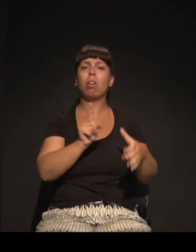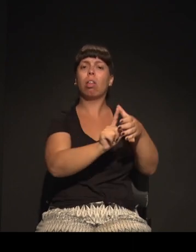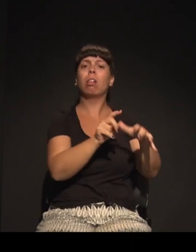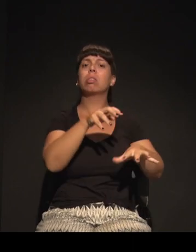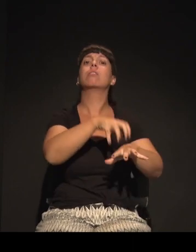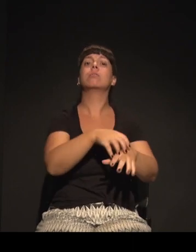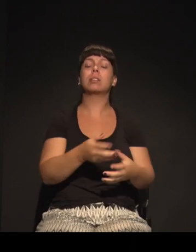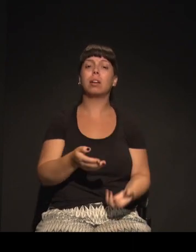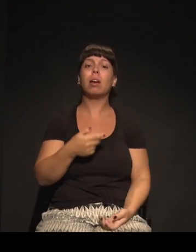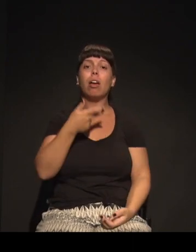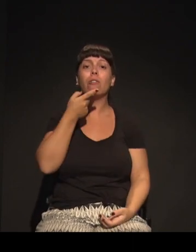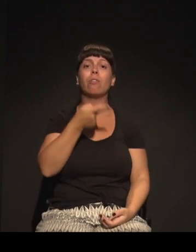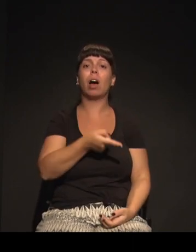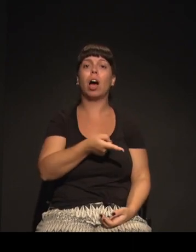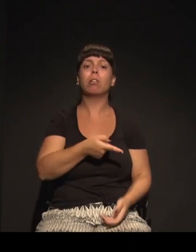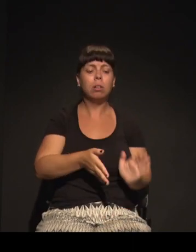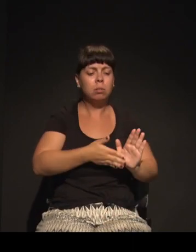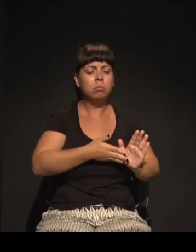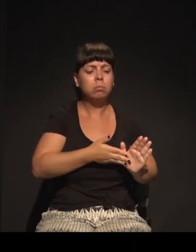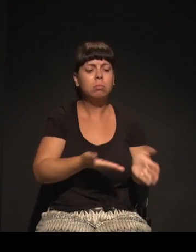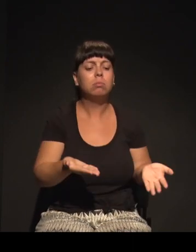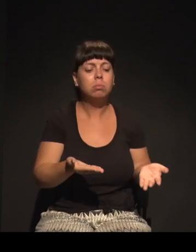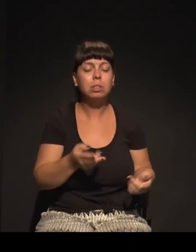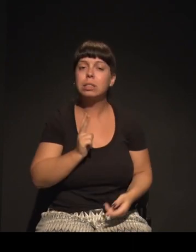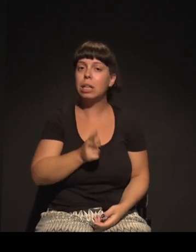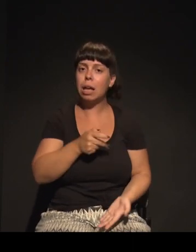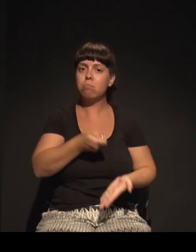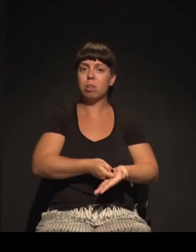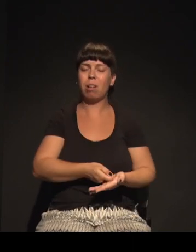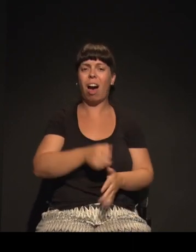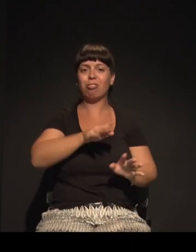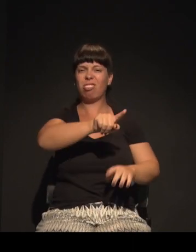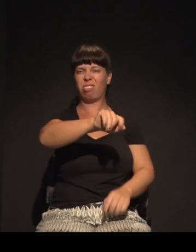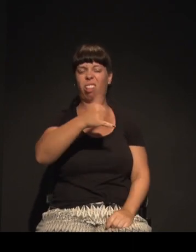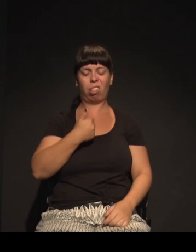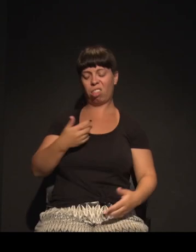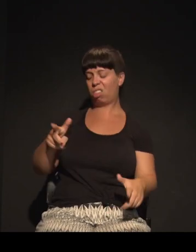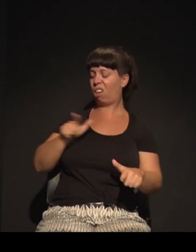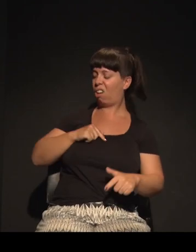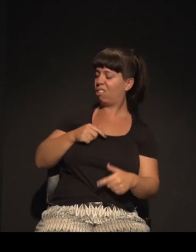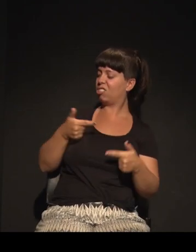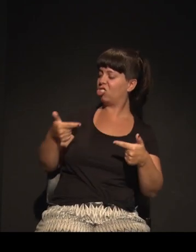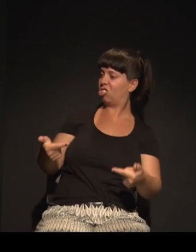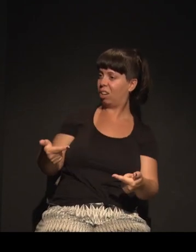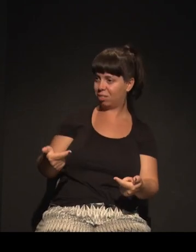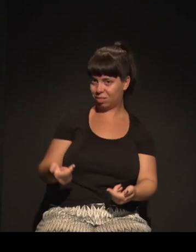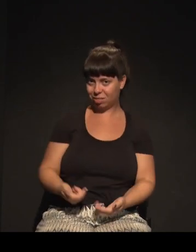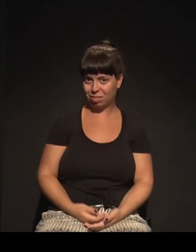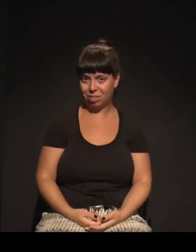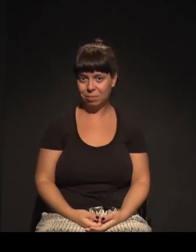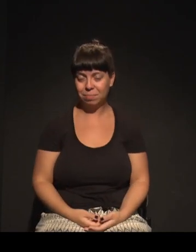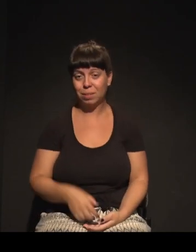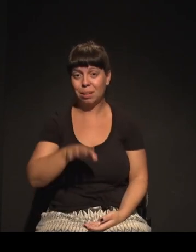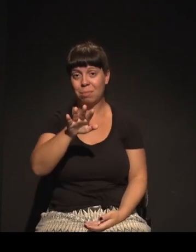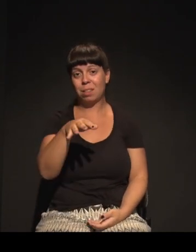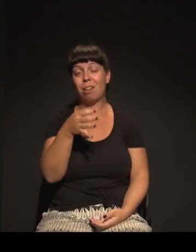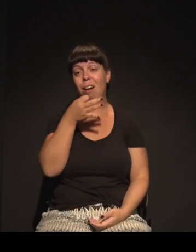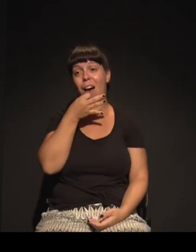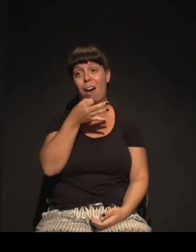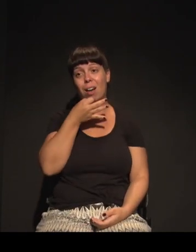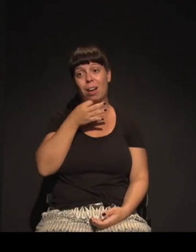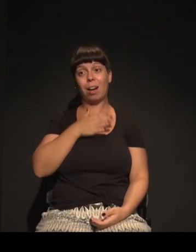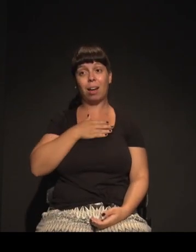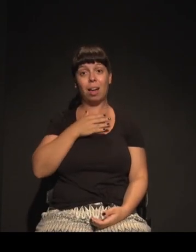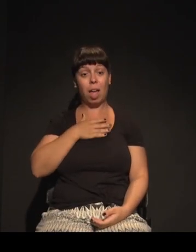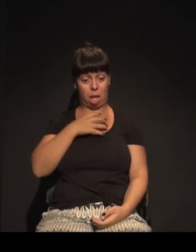falo isso pra eles e eu cobro muito e às vezes eles falam que eu sou muito chata sabe então mas eu acho que a minha chateia é